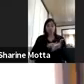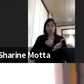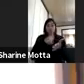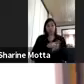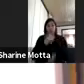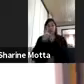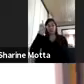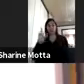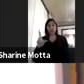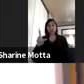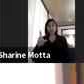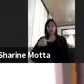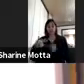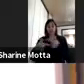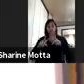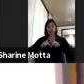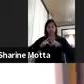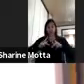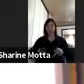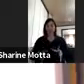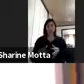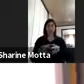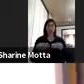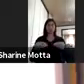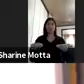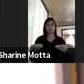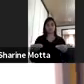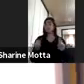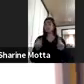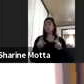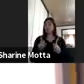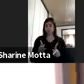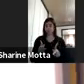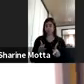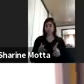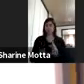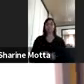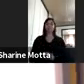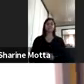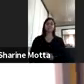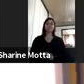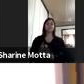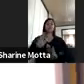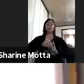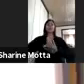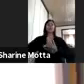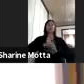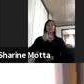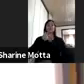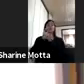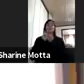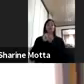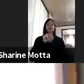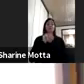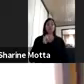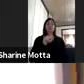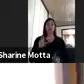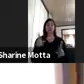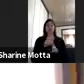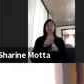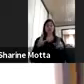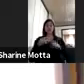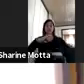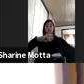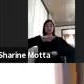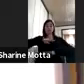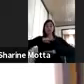seja dignificado. E em razão disso, inclusive em razão da pandemia e da gente prever,